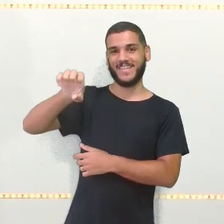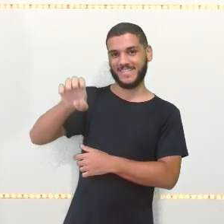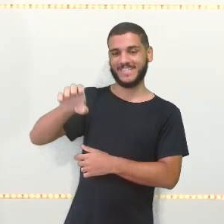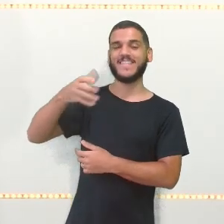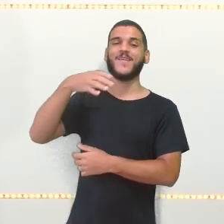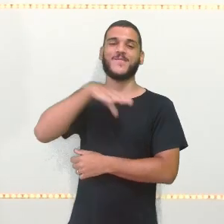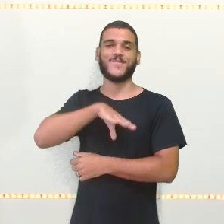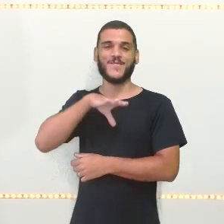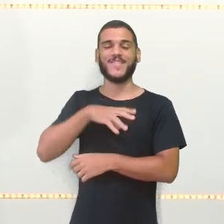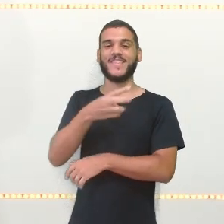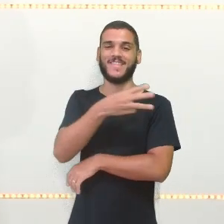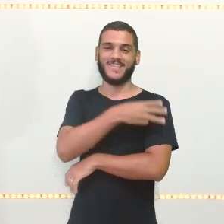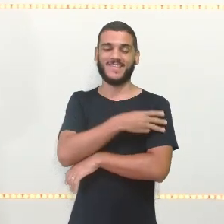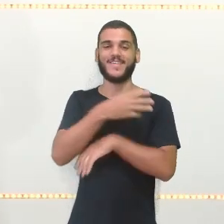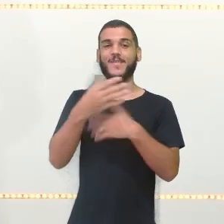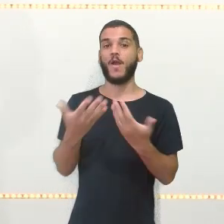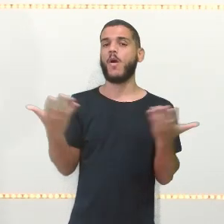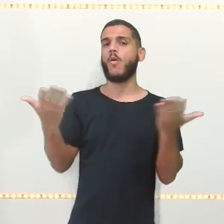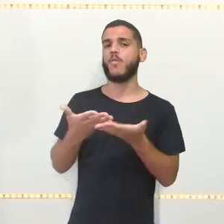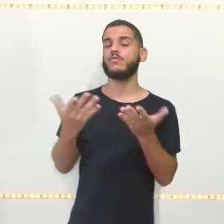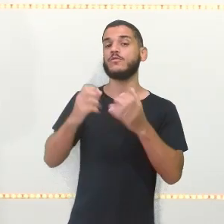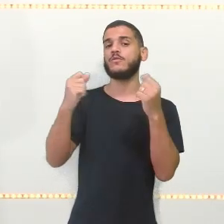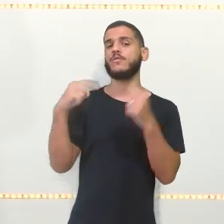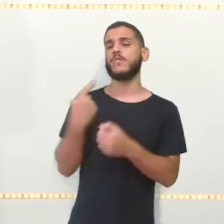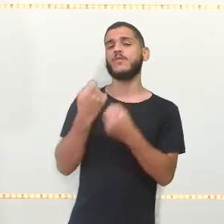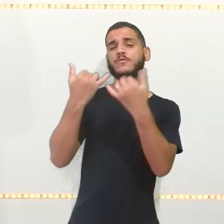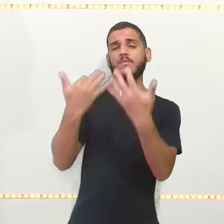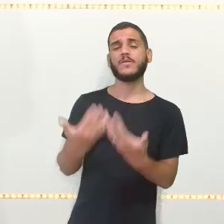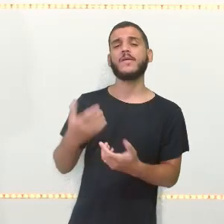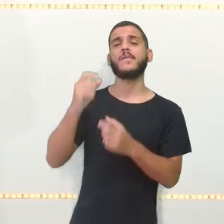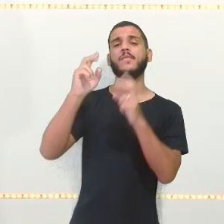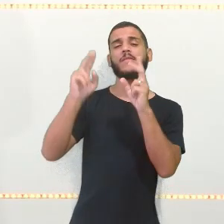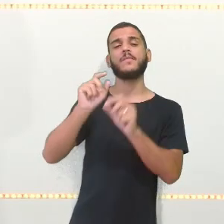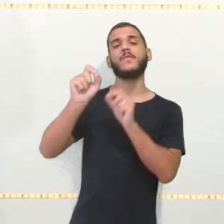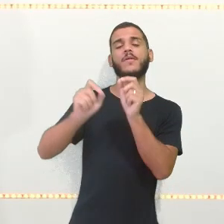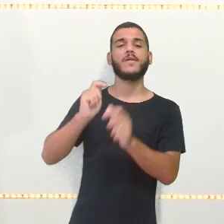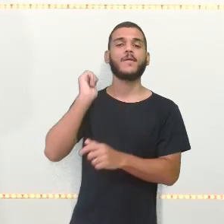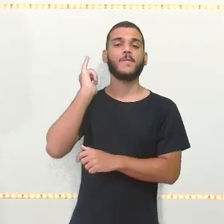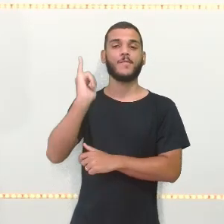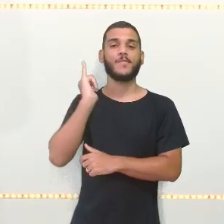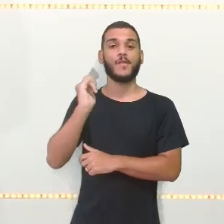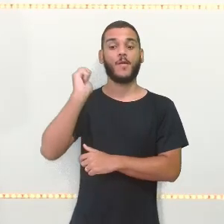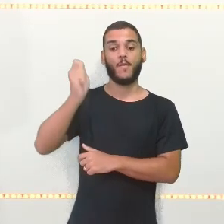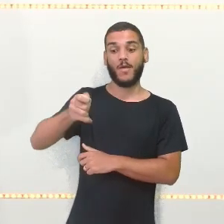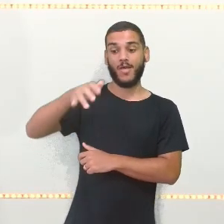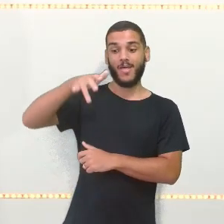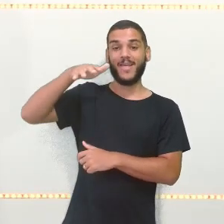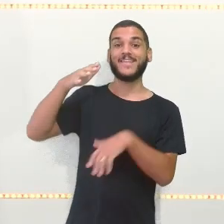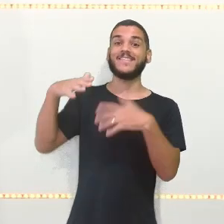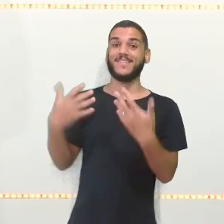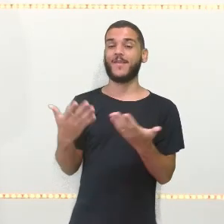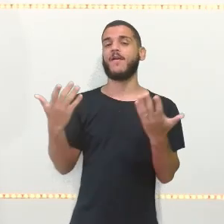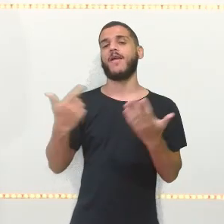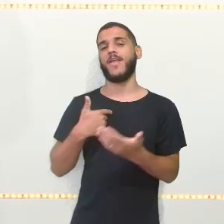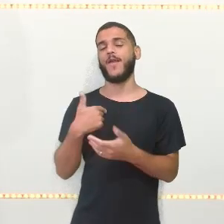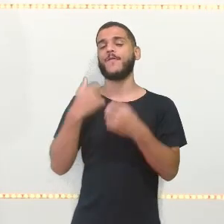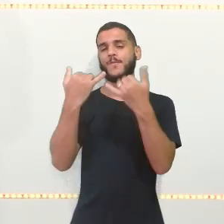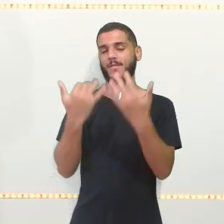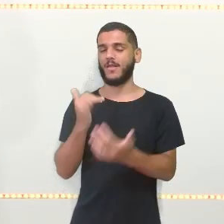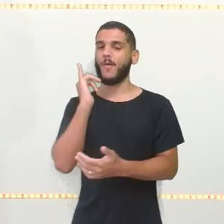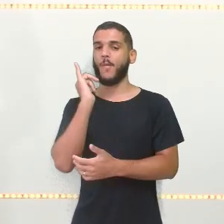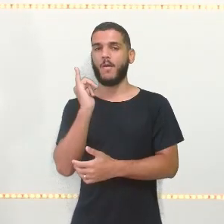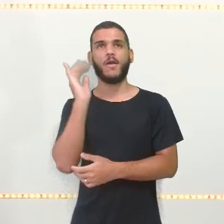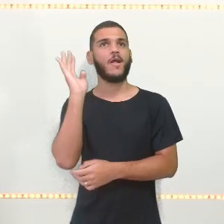dos terceiros anos. Hoje falaremos um pouquinho sobre contos de fadas e eu trouxe um conto bem legal aqui